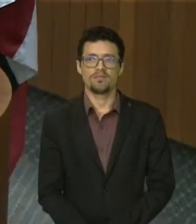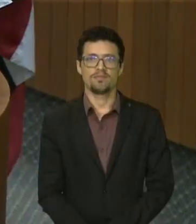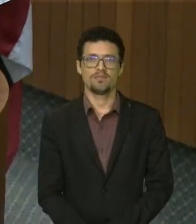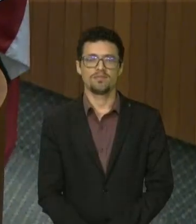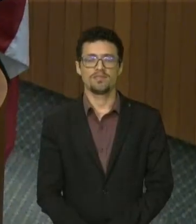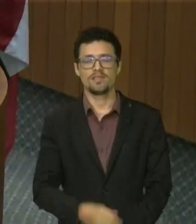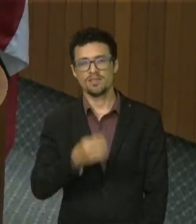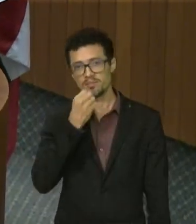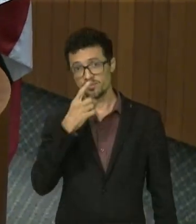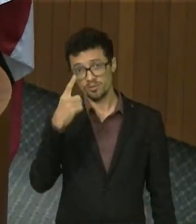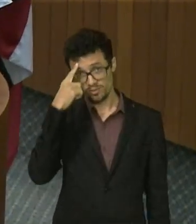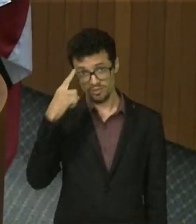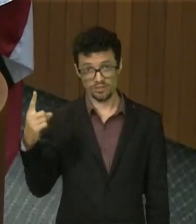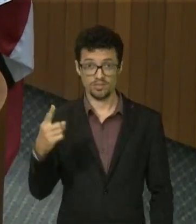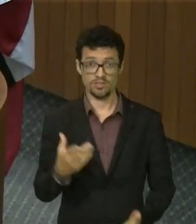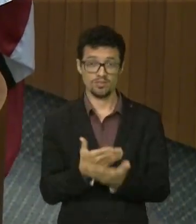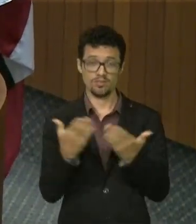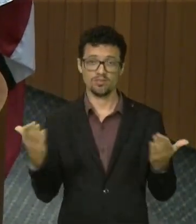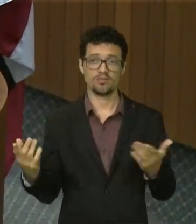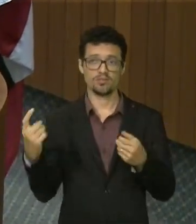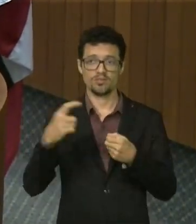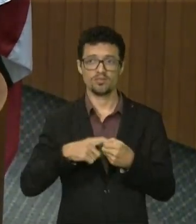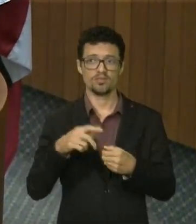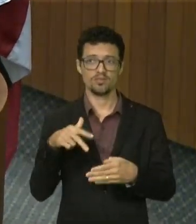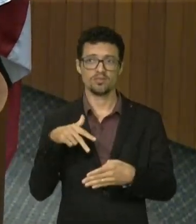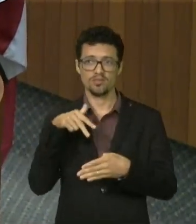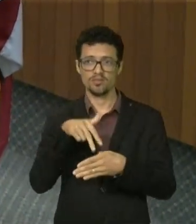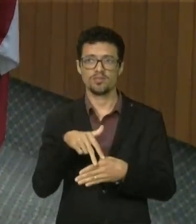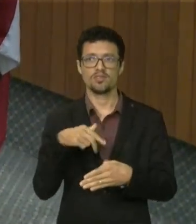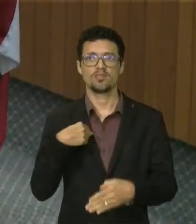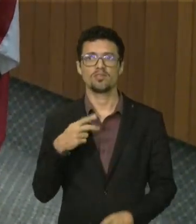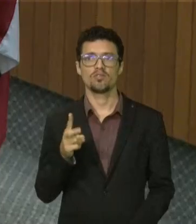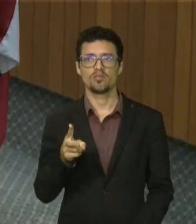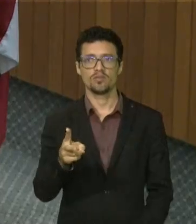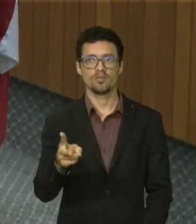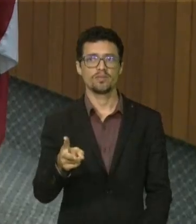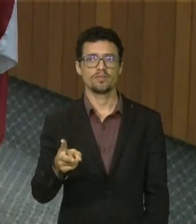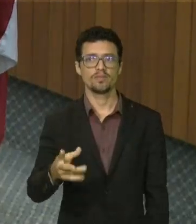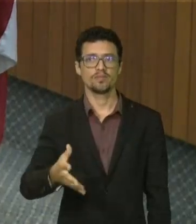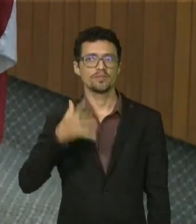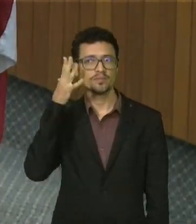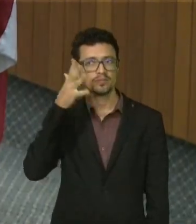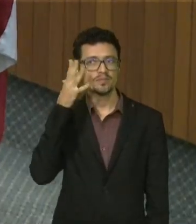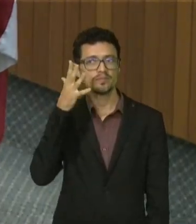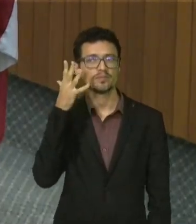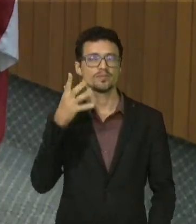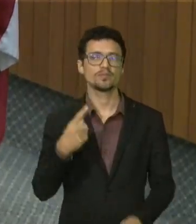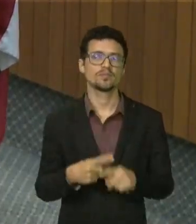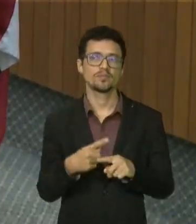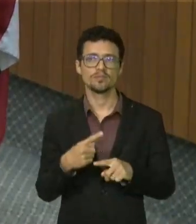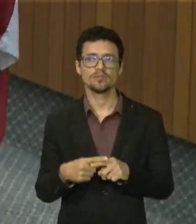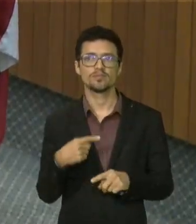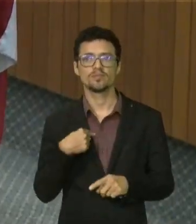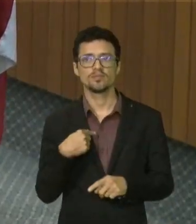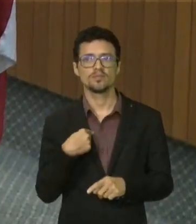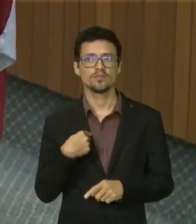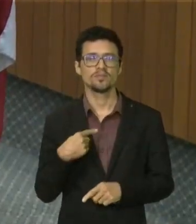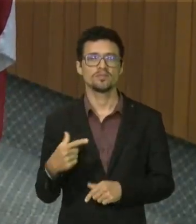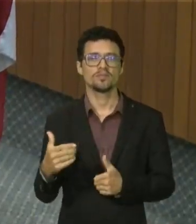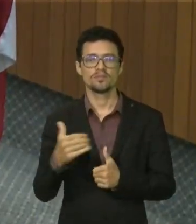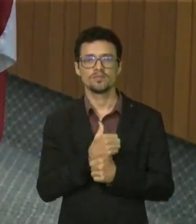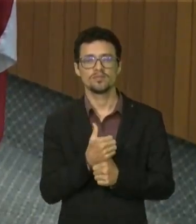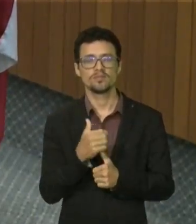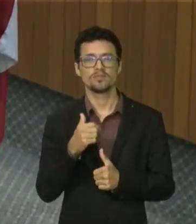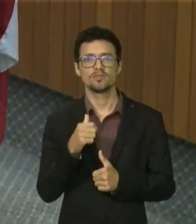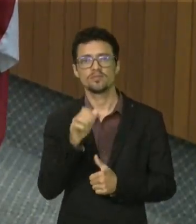Bom dia a todos. Voltando à tribuna aqui, na verdade, para fazer uma continuação do pronunciamento, como o nosso mandato dialoga com o Maranhão inteiro, eu